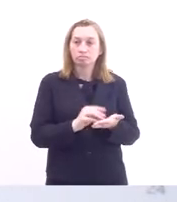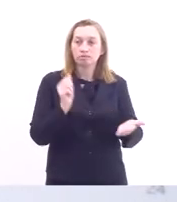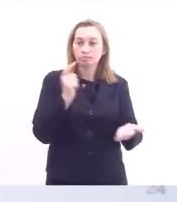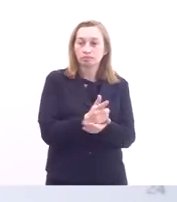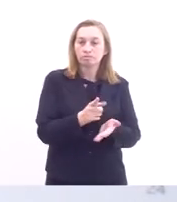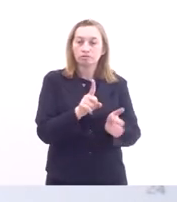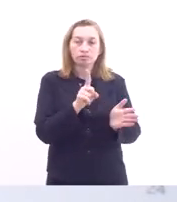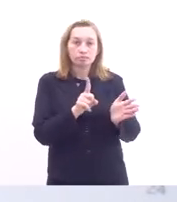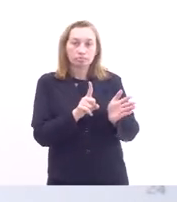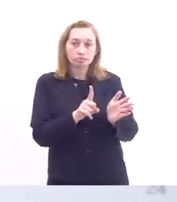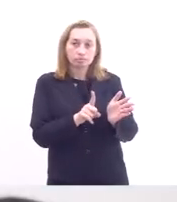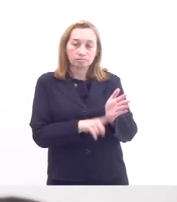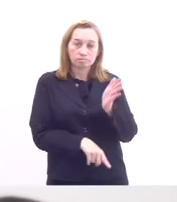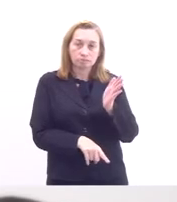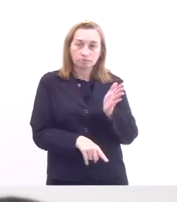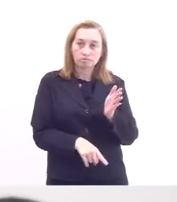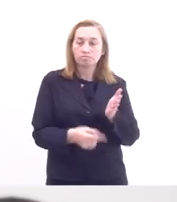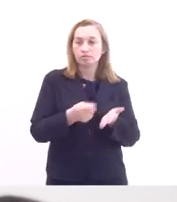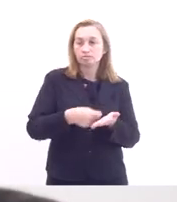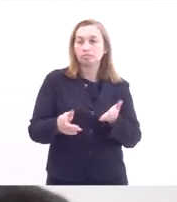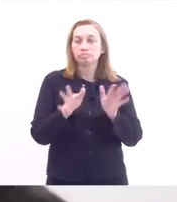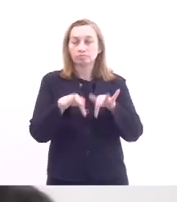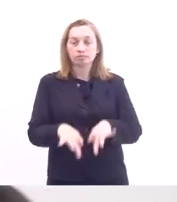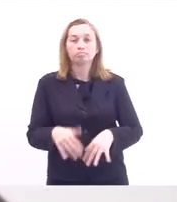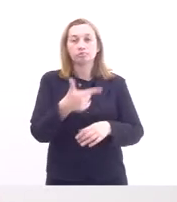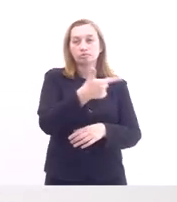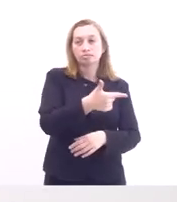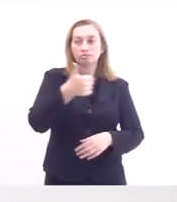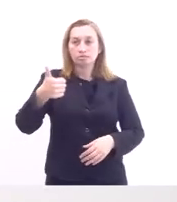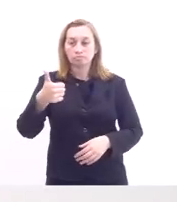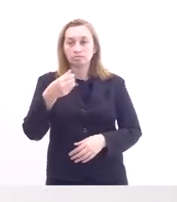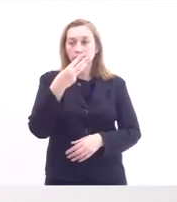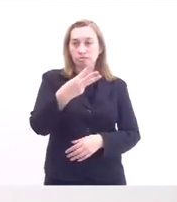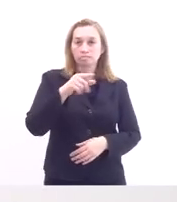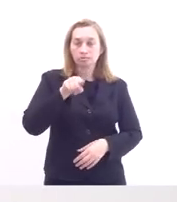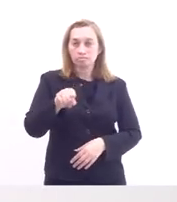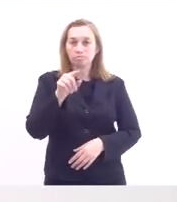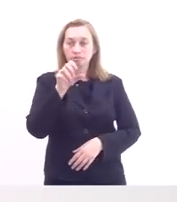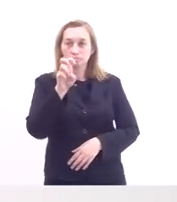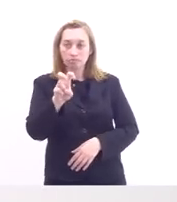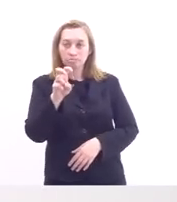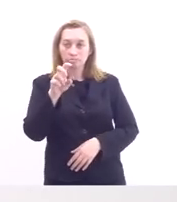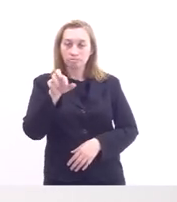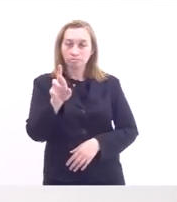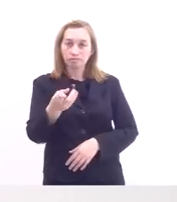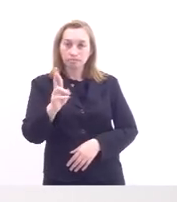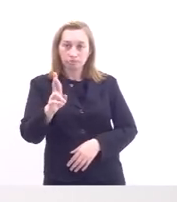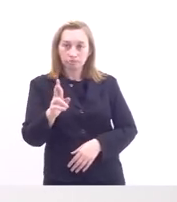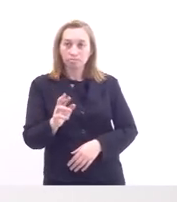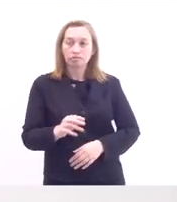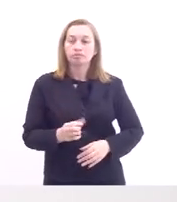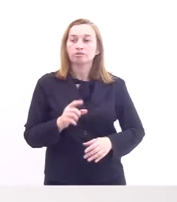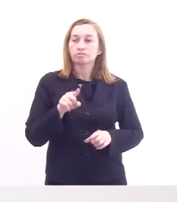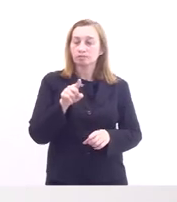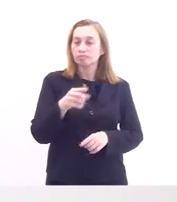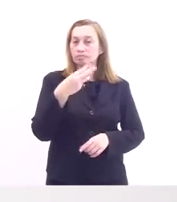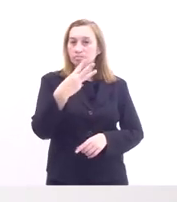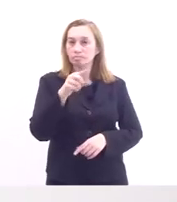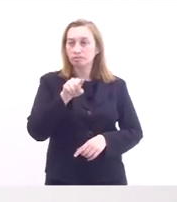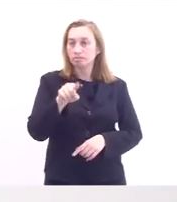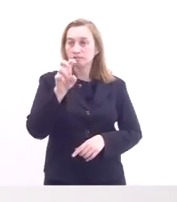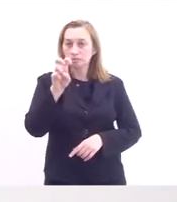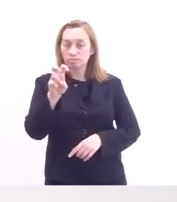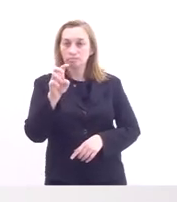baixo. Nós inscrevemos no final de 2021 3,5 bilhões, sendo que desses 3,5